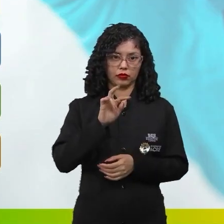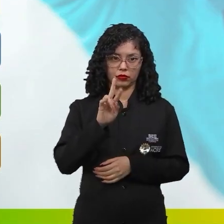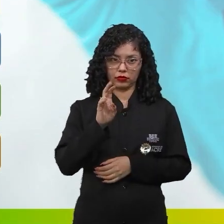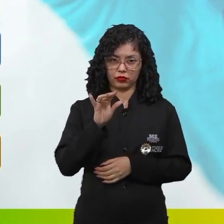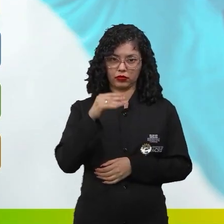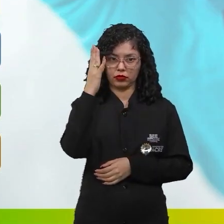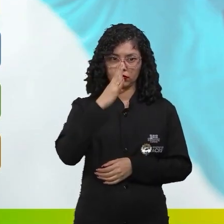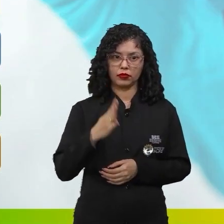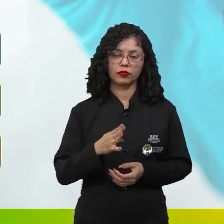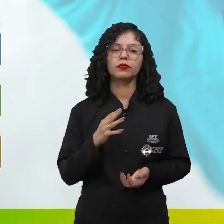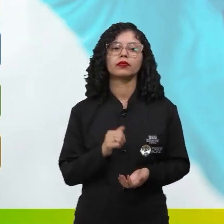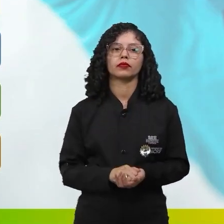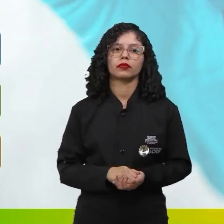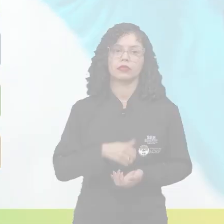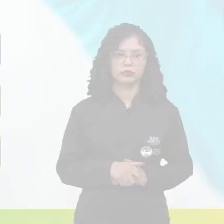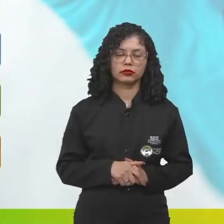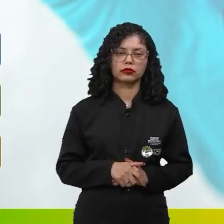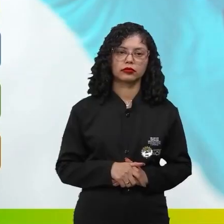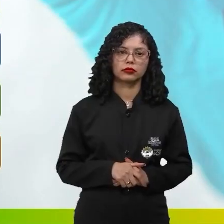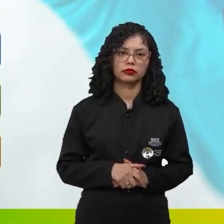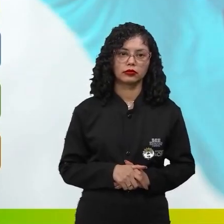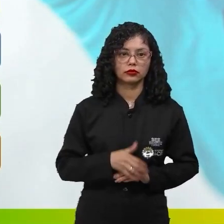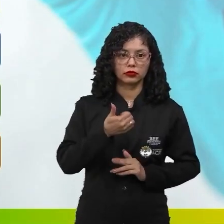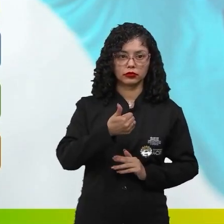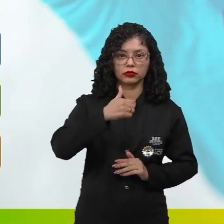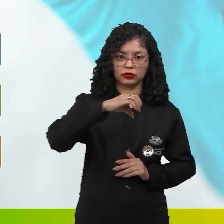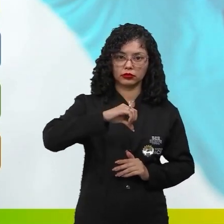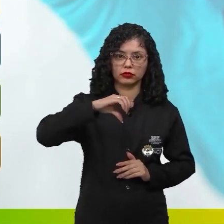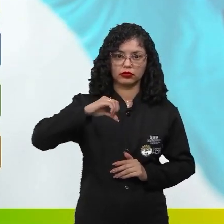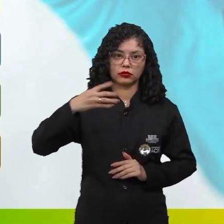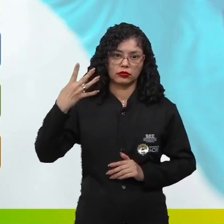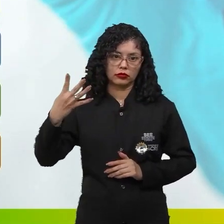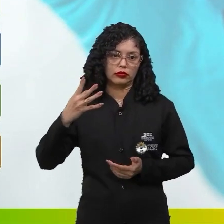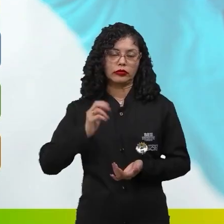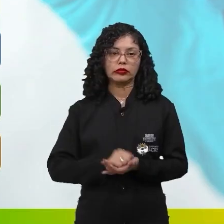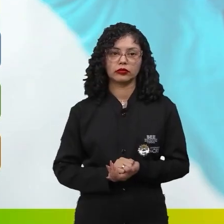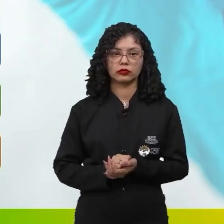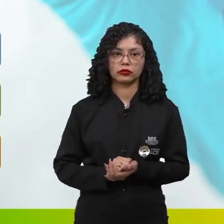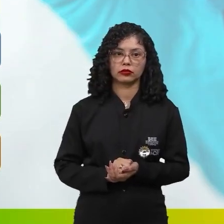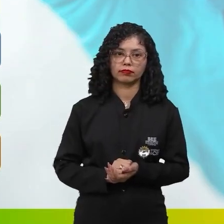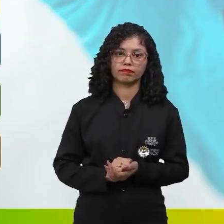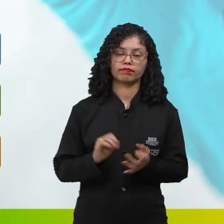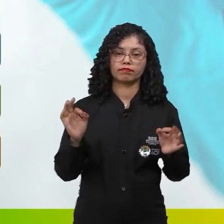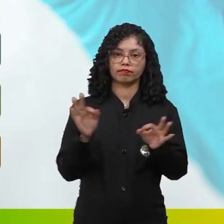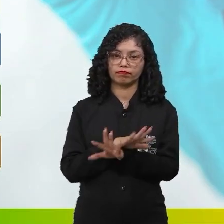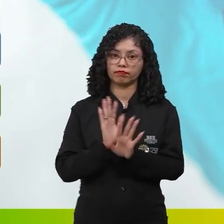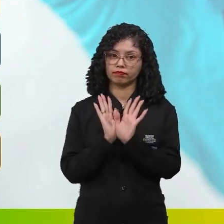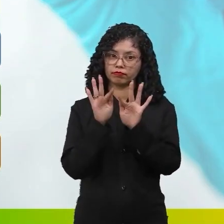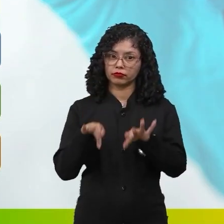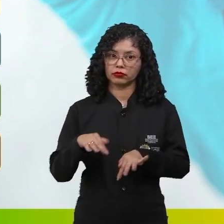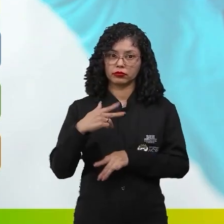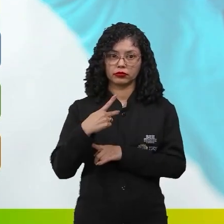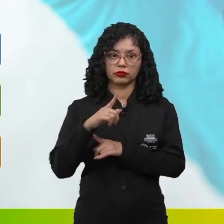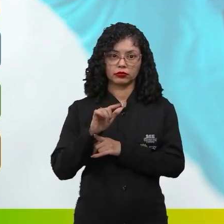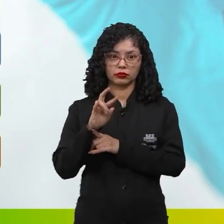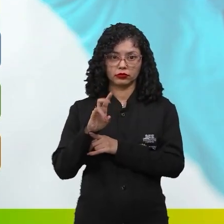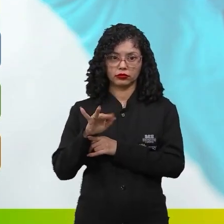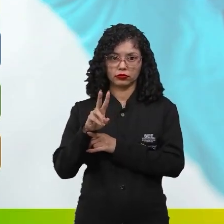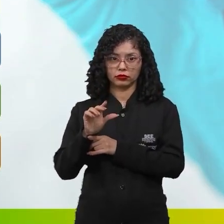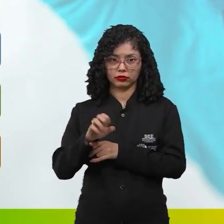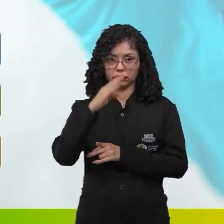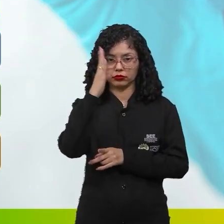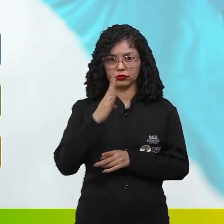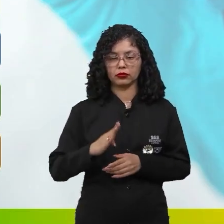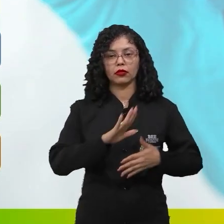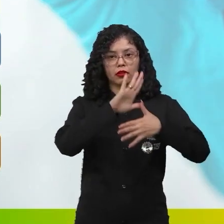de varíola no Brasil. Em 1994 temos o certificado de eliminação da poliomielite